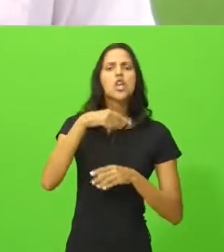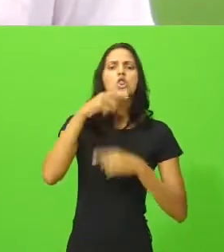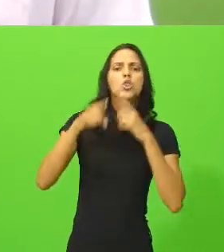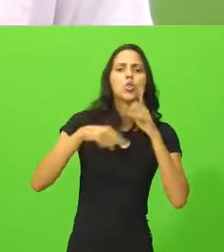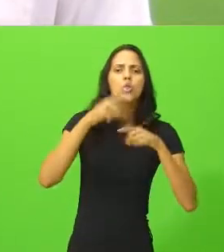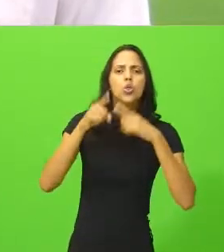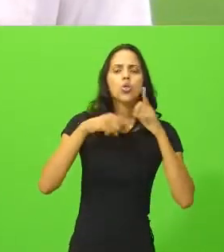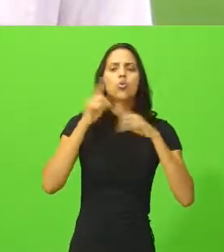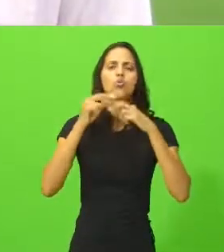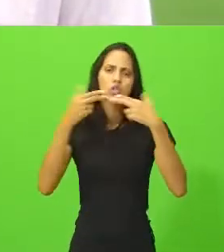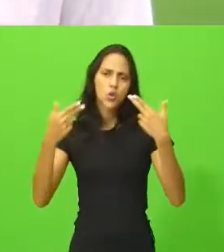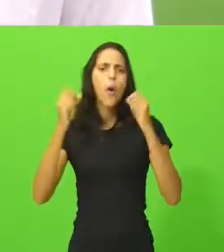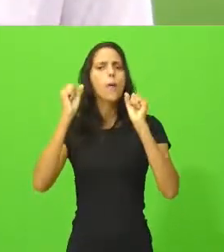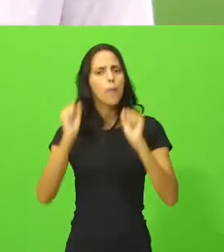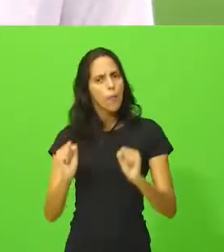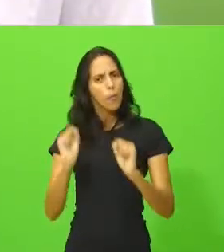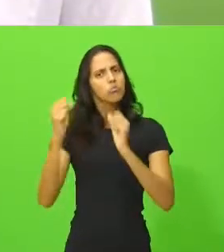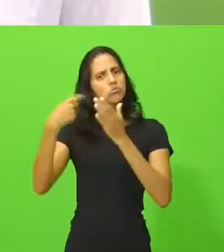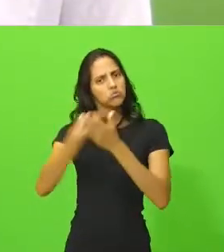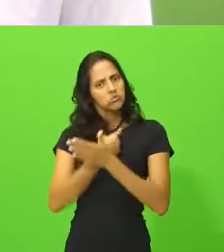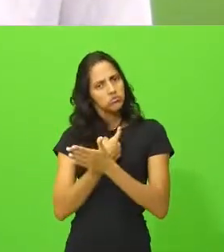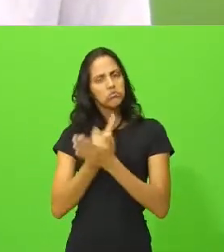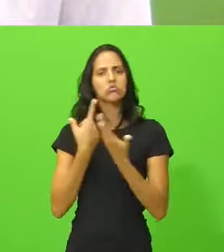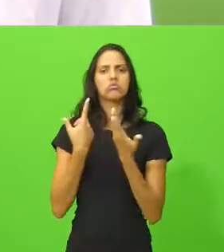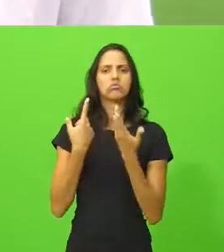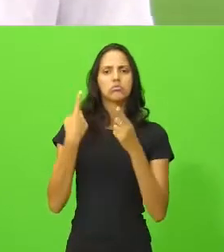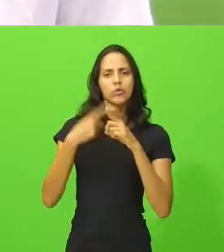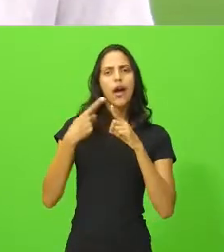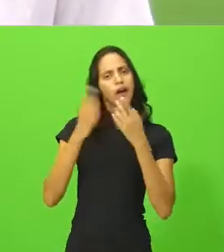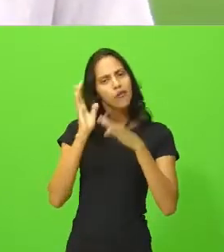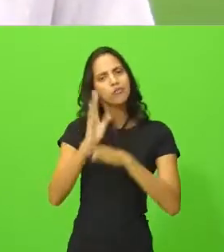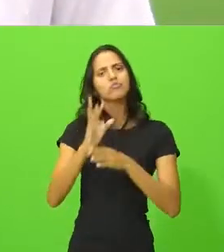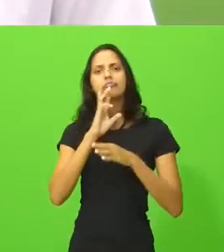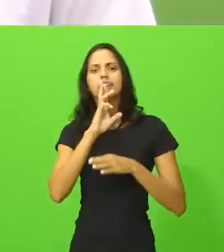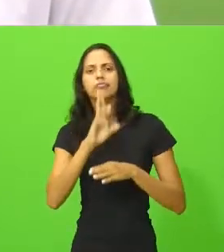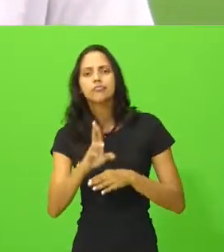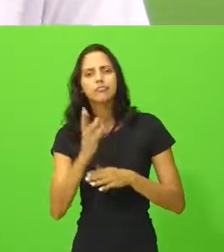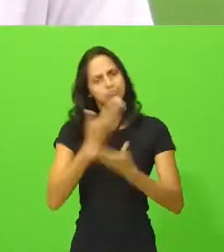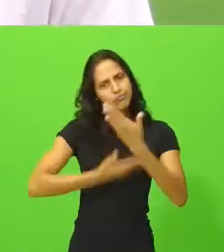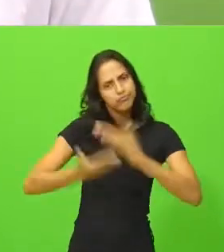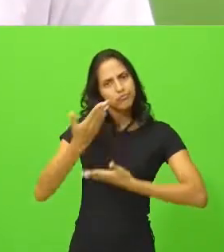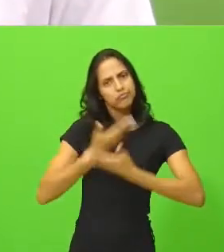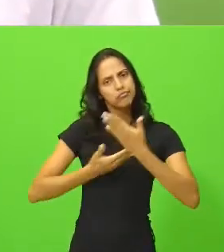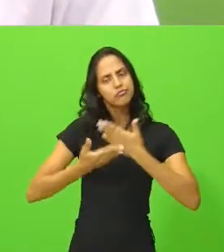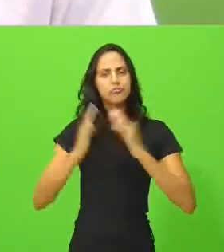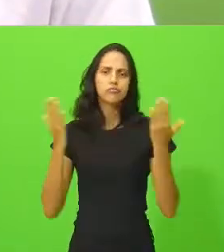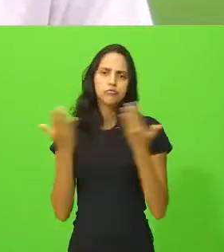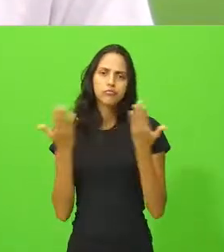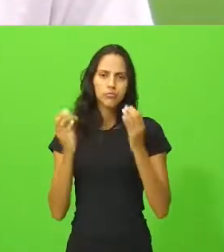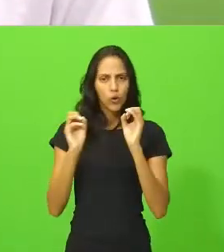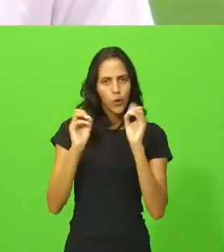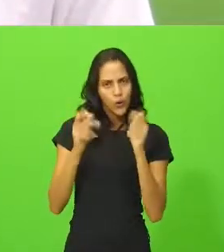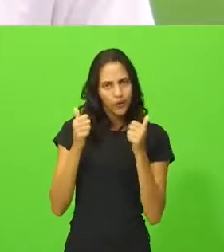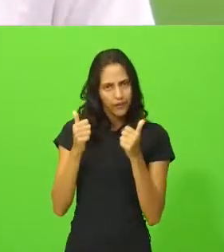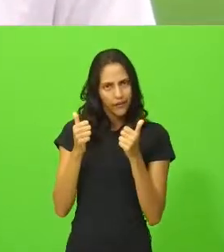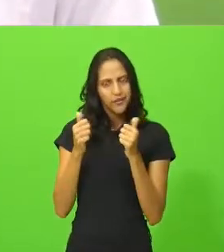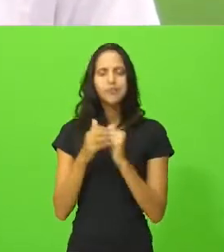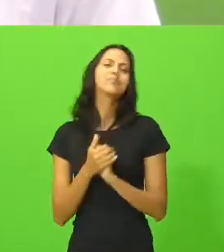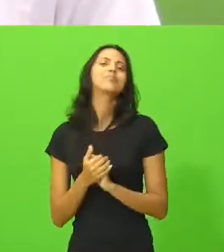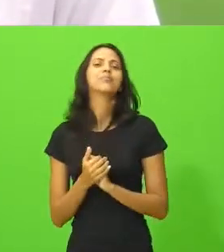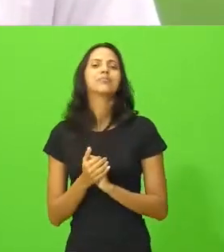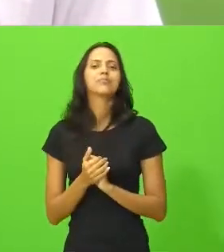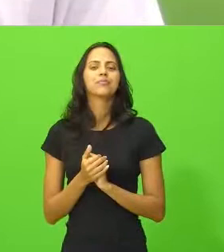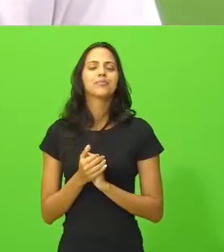alguma dúvida, algum questionamento a fazer, que a gente possa, nesse momento, fazer com